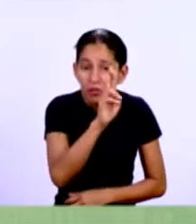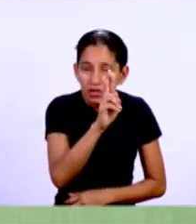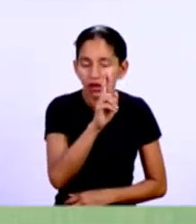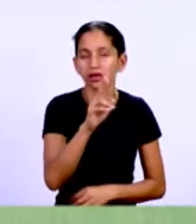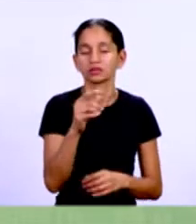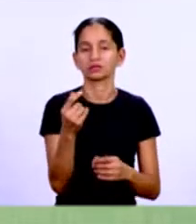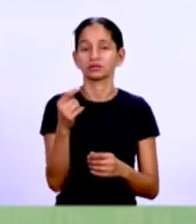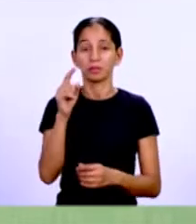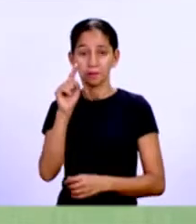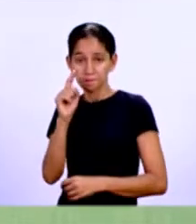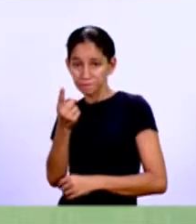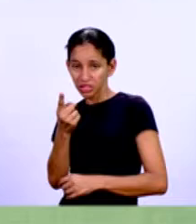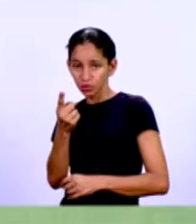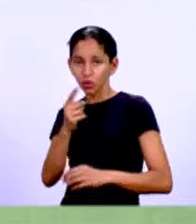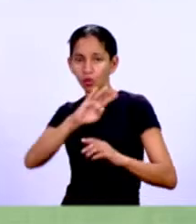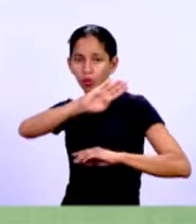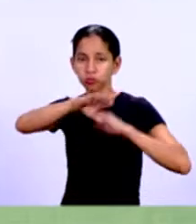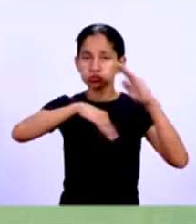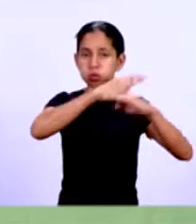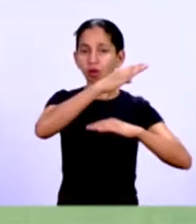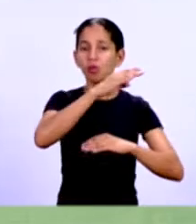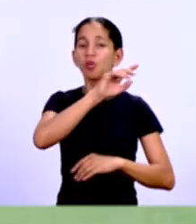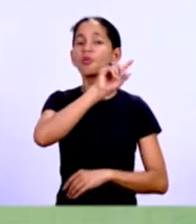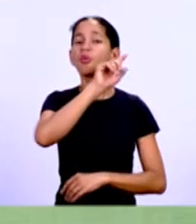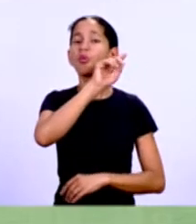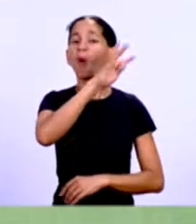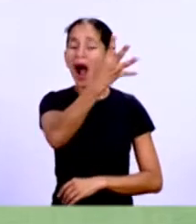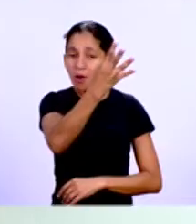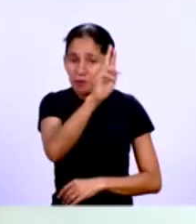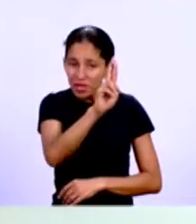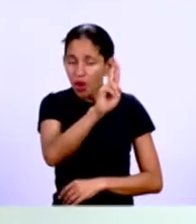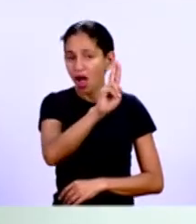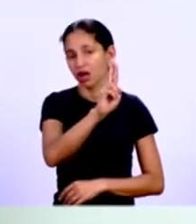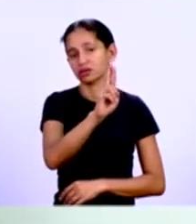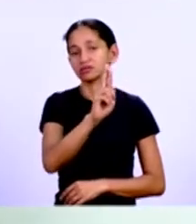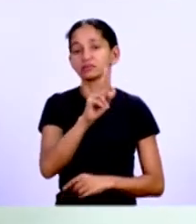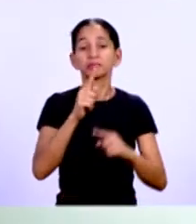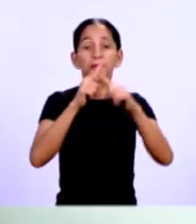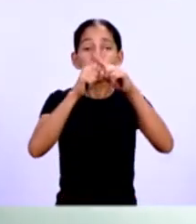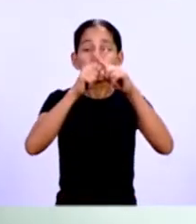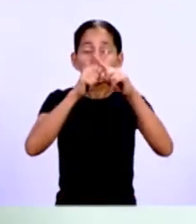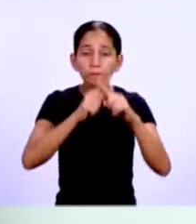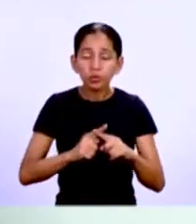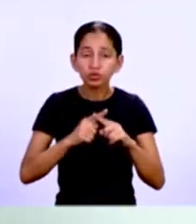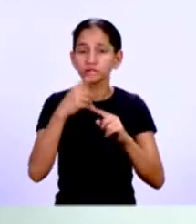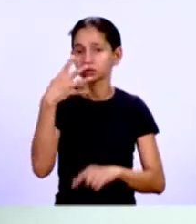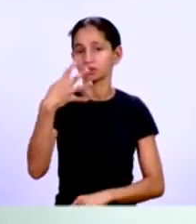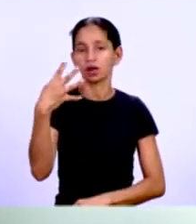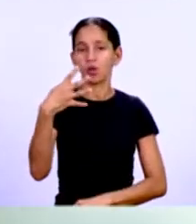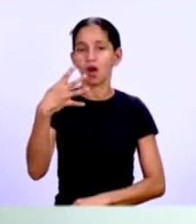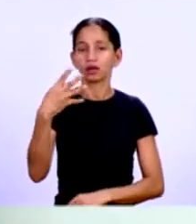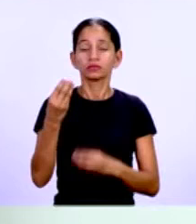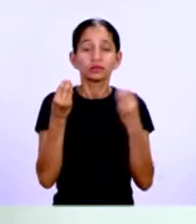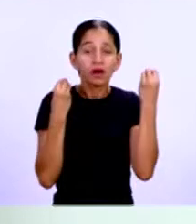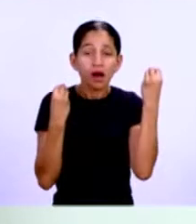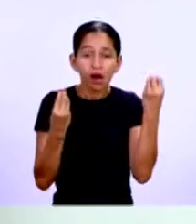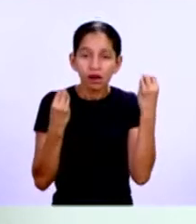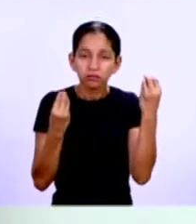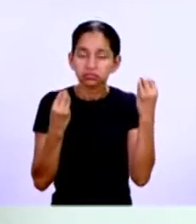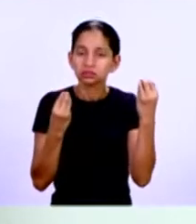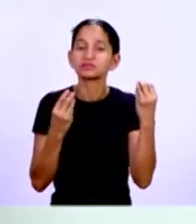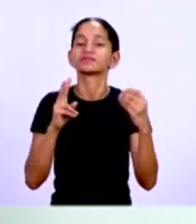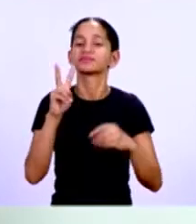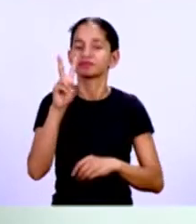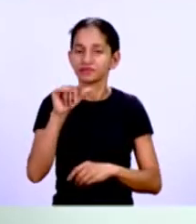R$4.000. O valor é 4 vezes maior. Então 400%, gente, significa multiplicar por 4. Dentro de um ano, a sua dívida